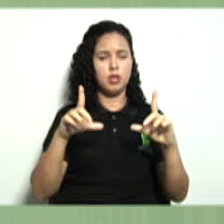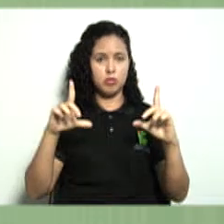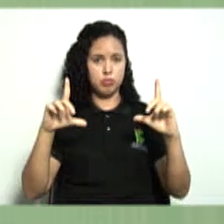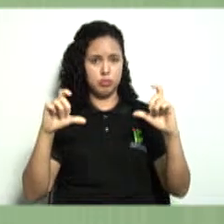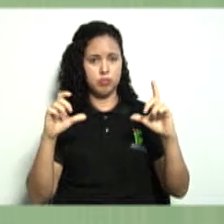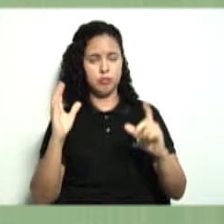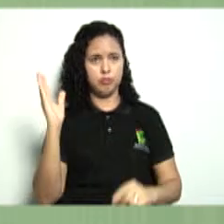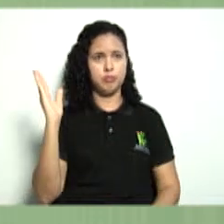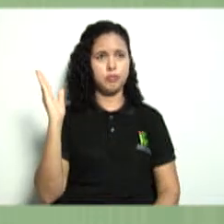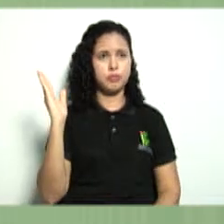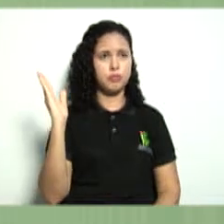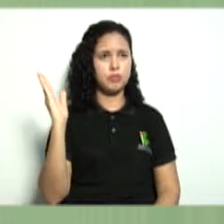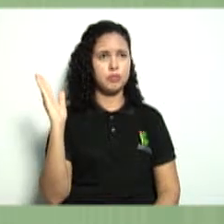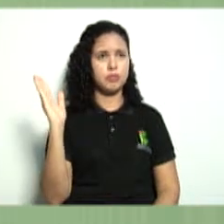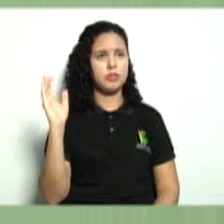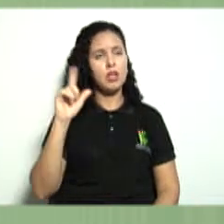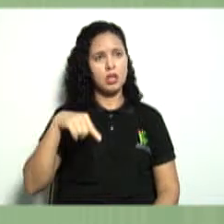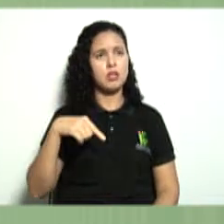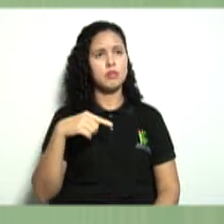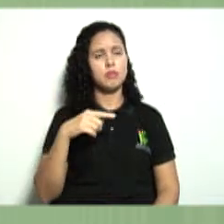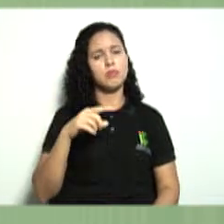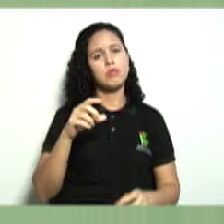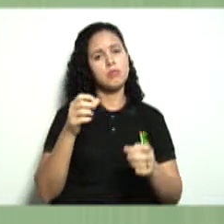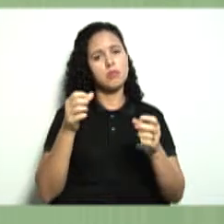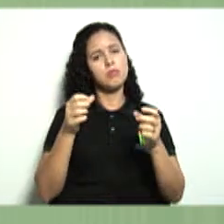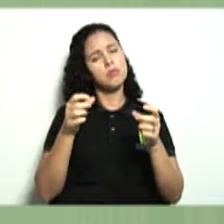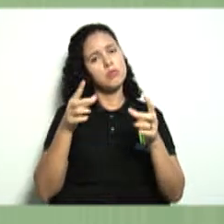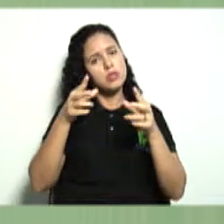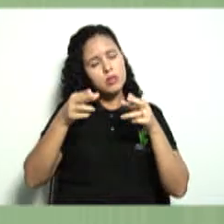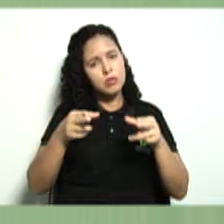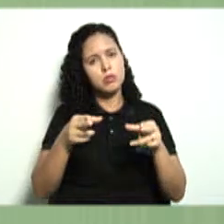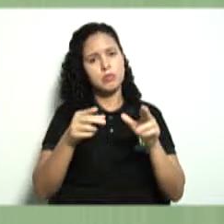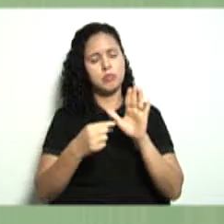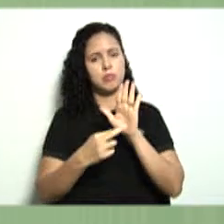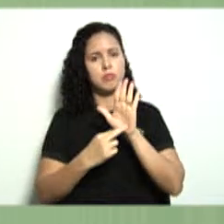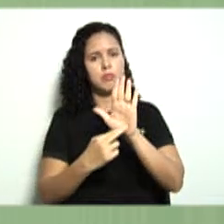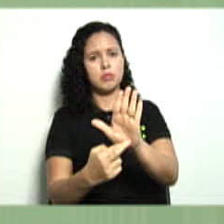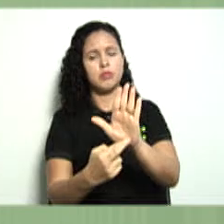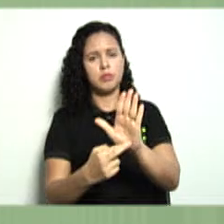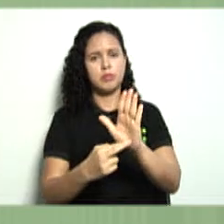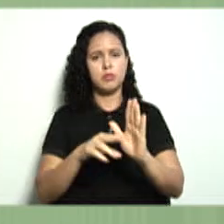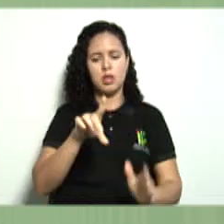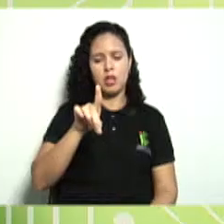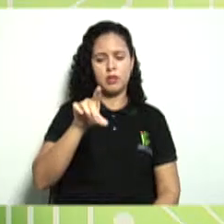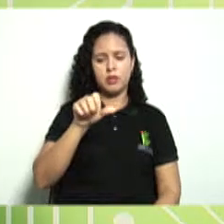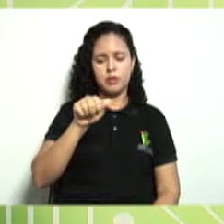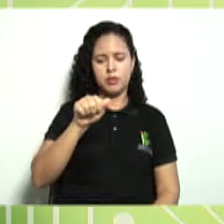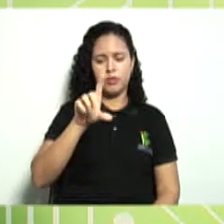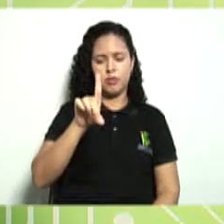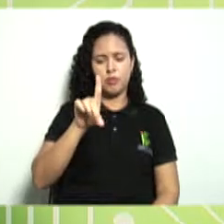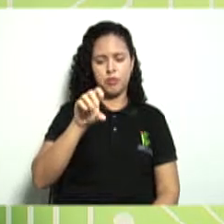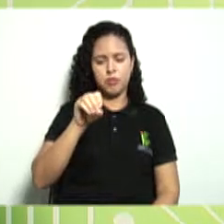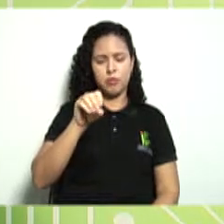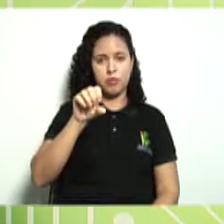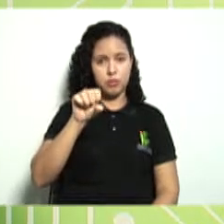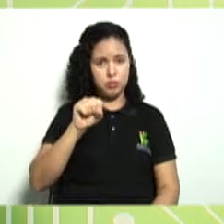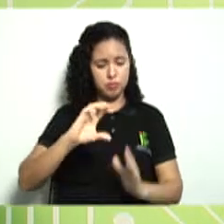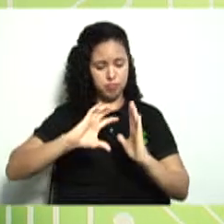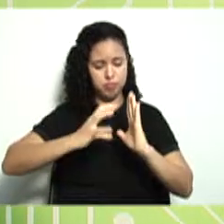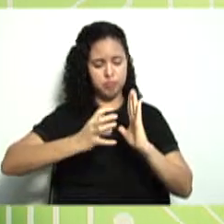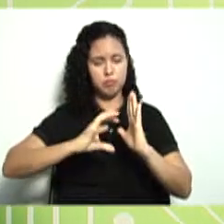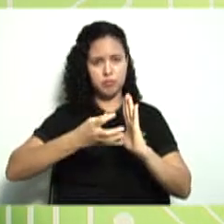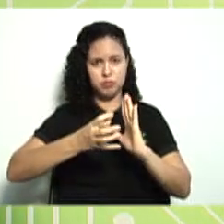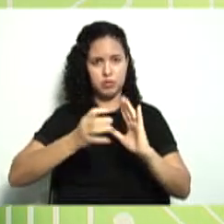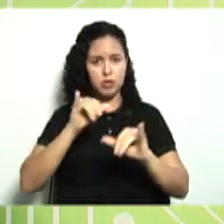ela representa bem o que são dados, né? Quando se fala em dados, o que vai acontecer? Você não tem essa informação